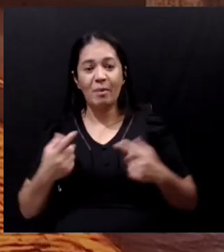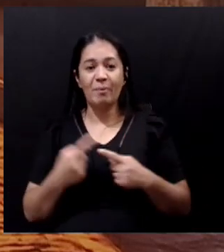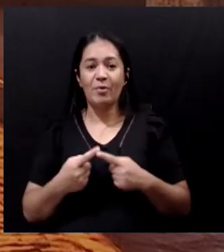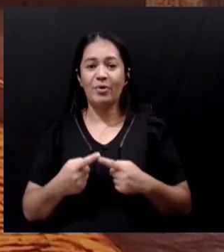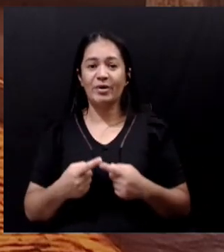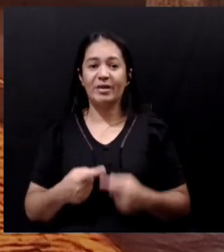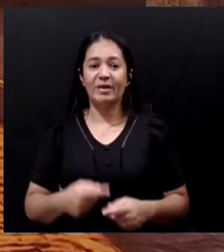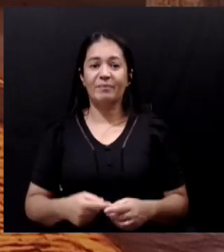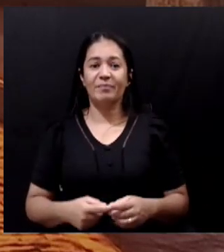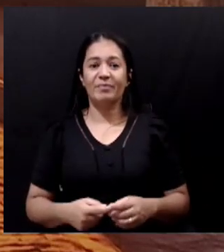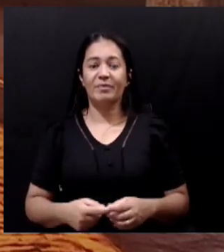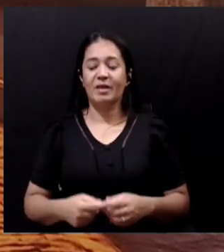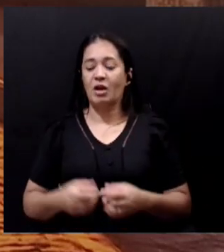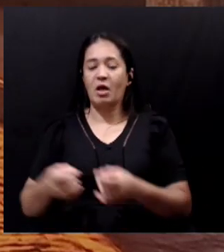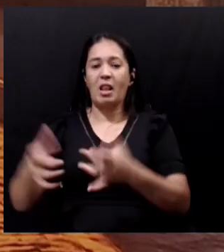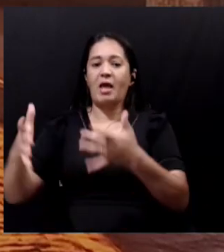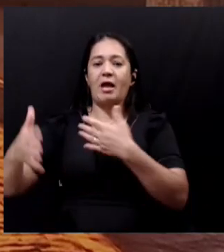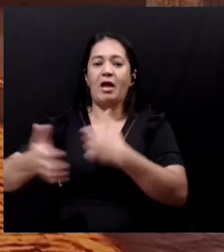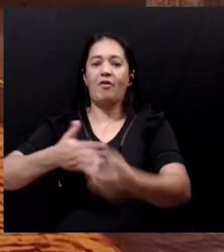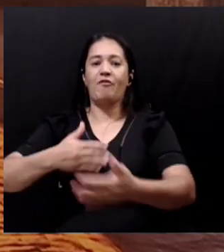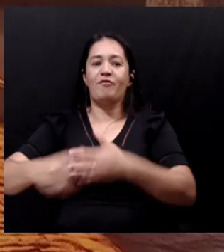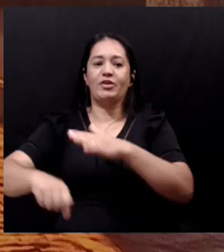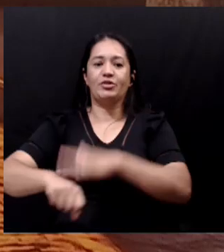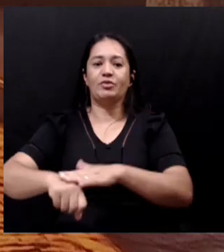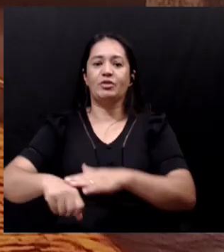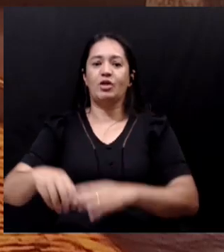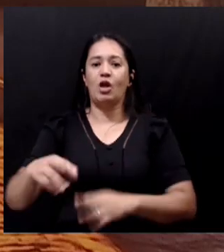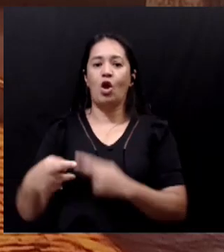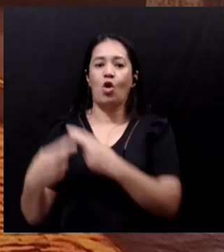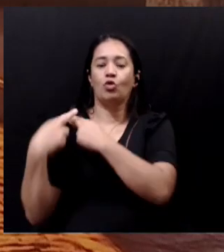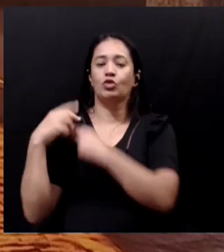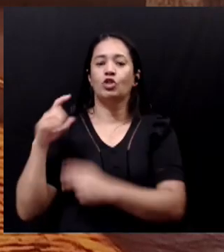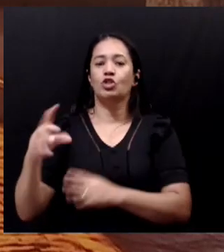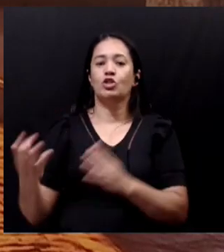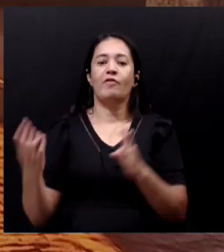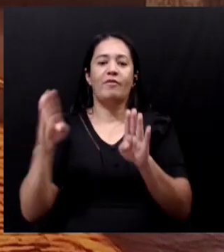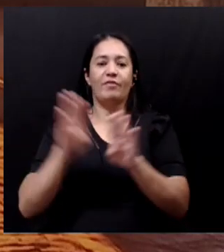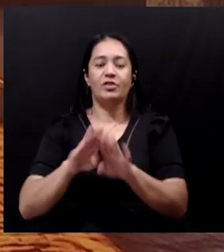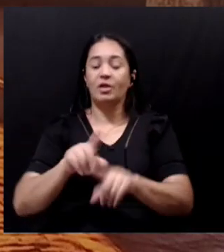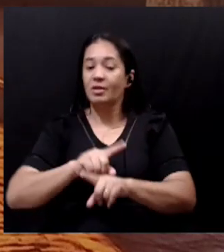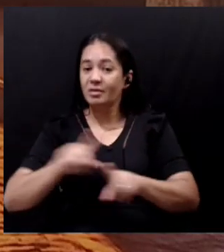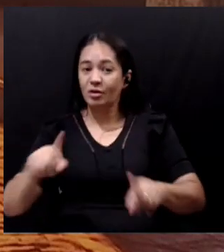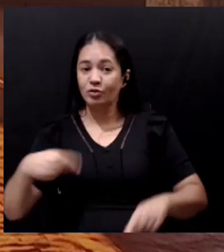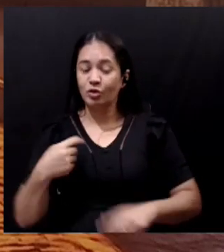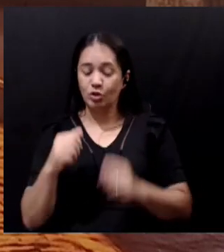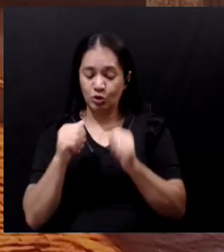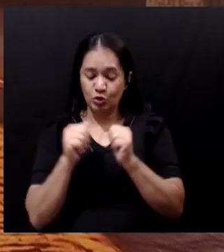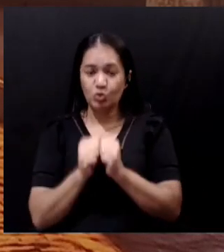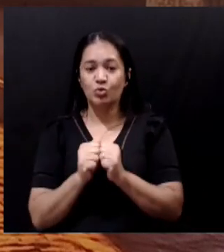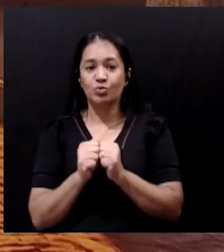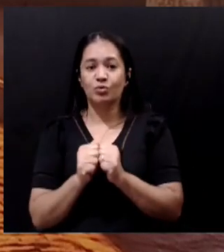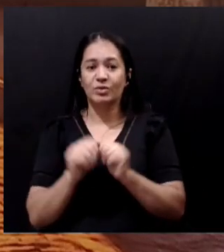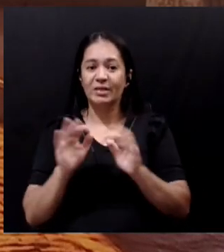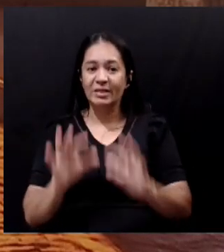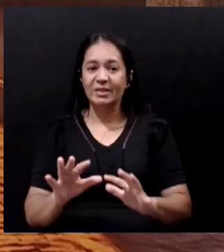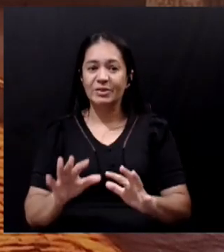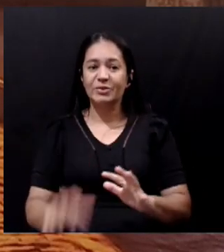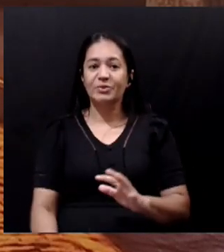largado, que o dono só vem para fechar, né? Então a gente está junto. Isso eu acho que